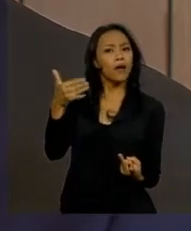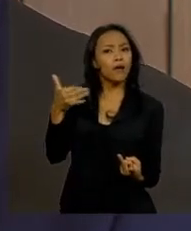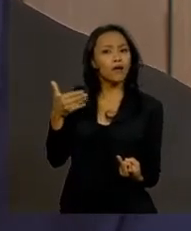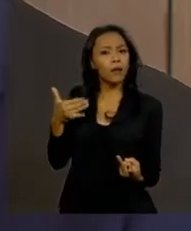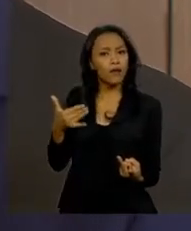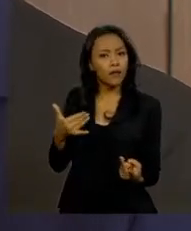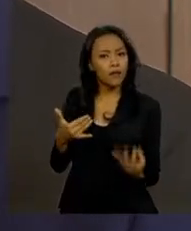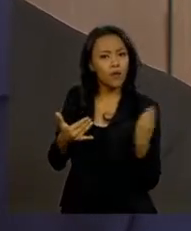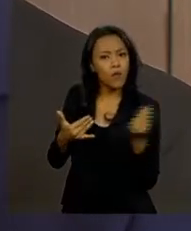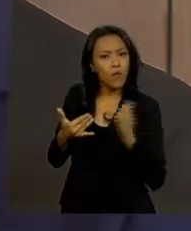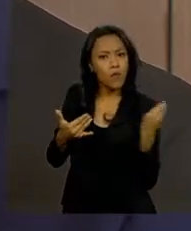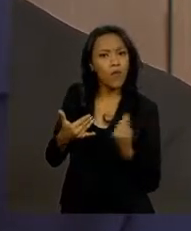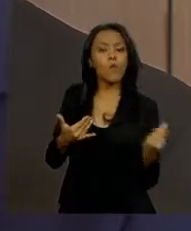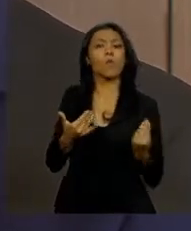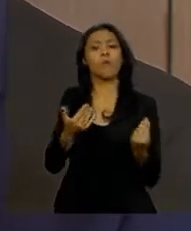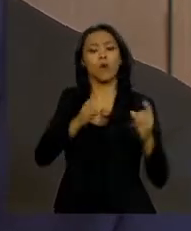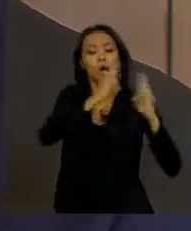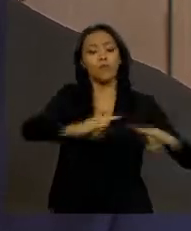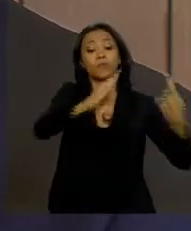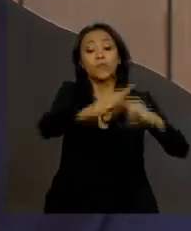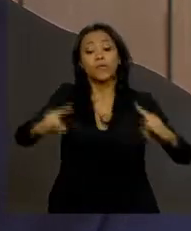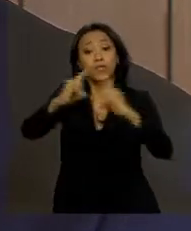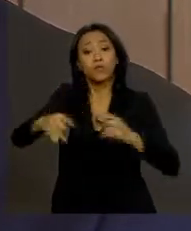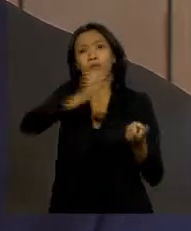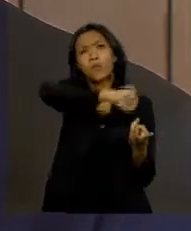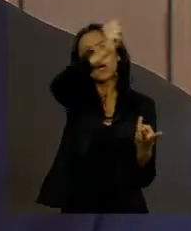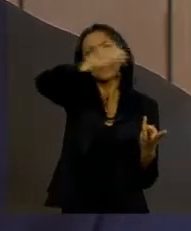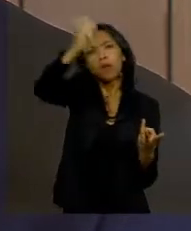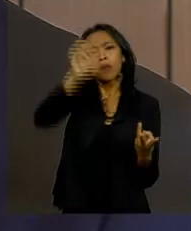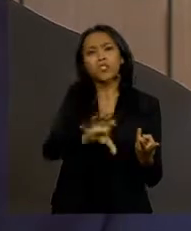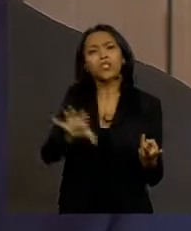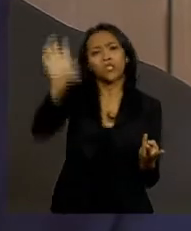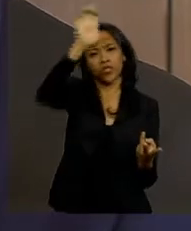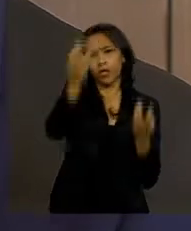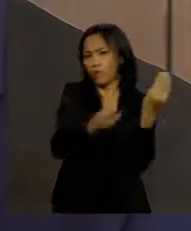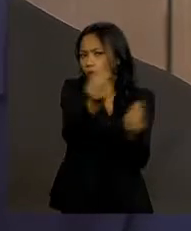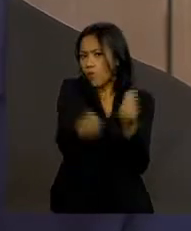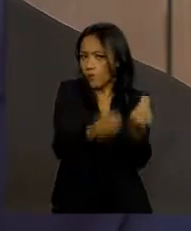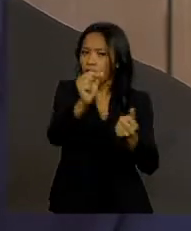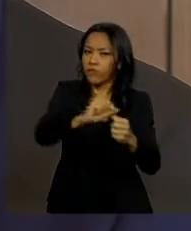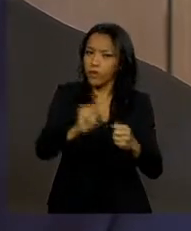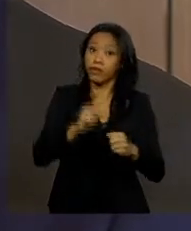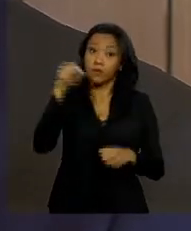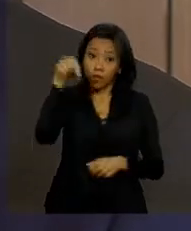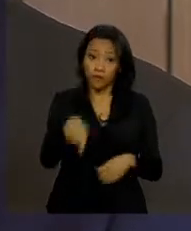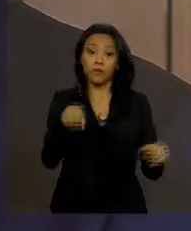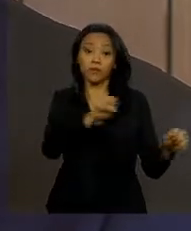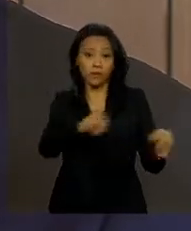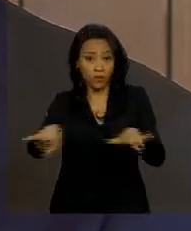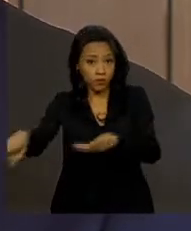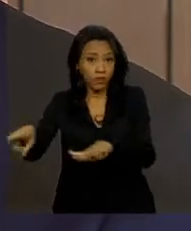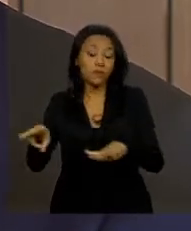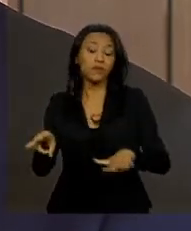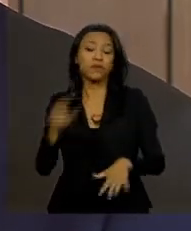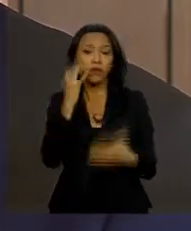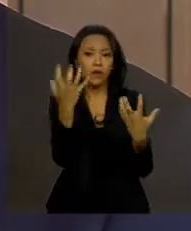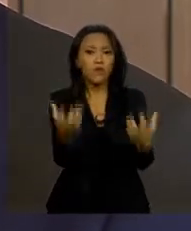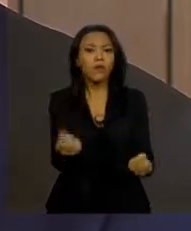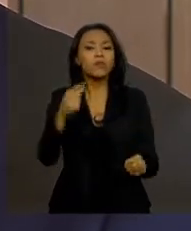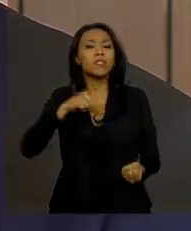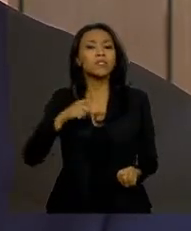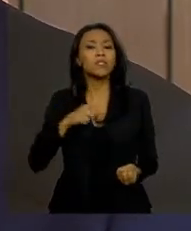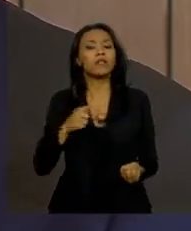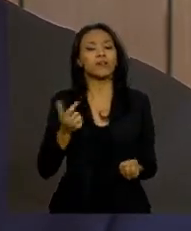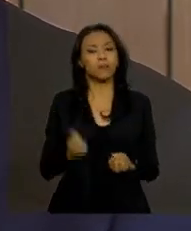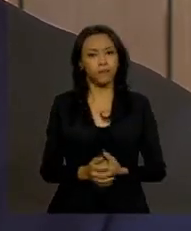destes abrigos nos vários estados da federação esta semana mesmo nós vamos ter é imigrante